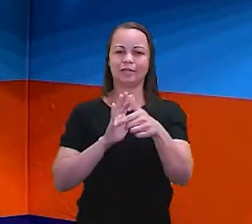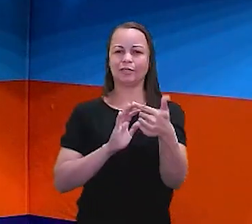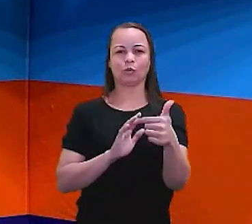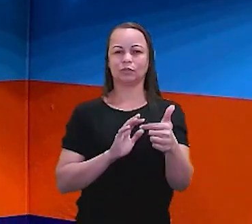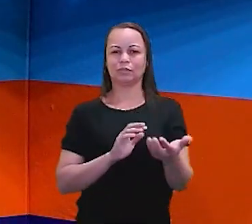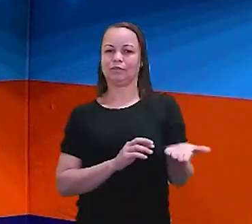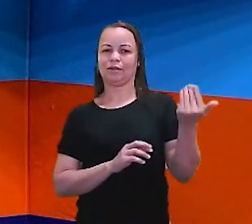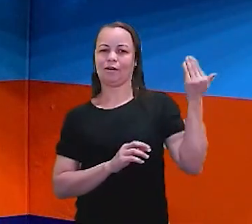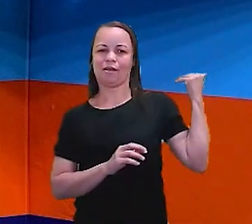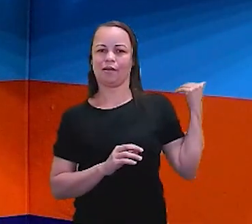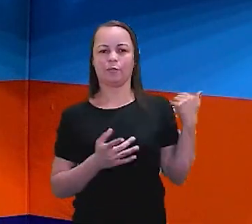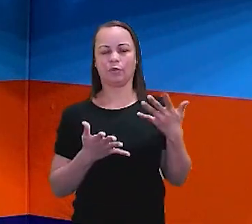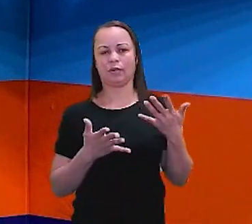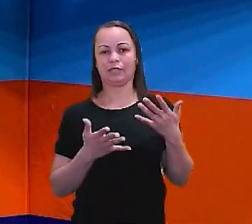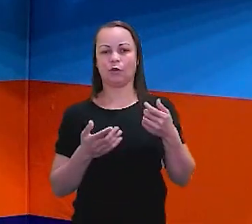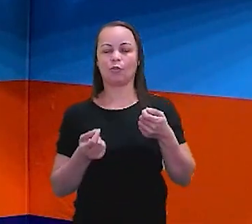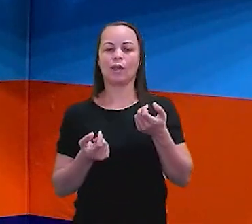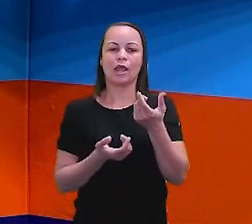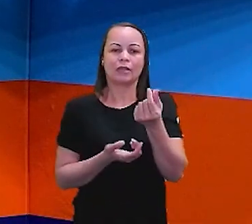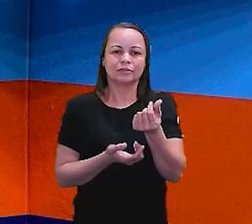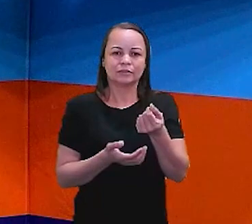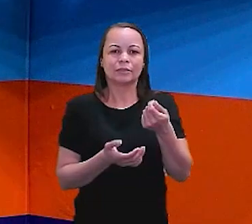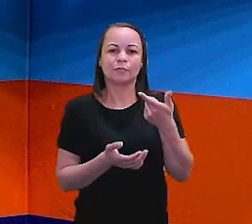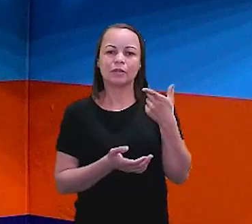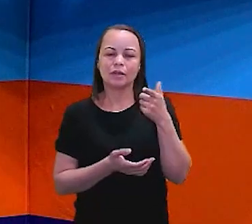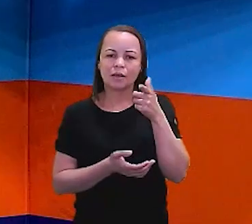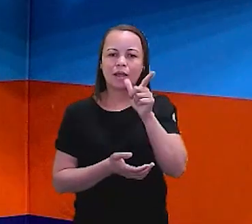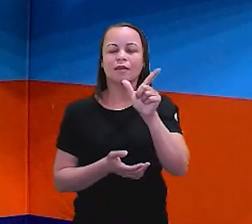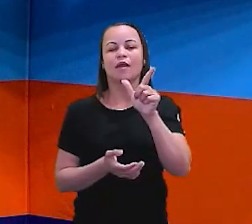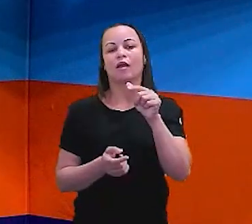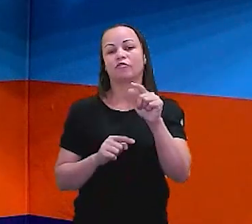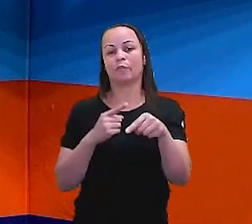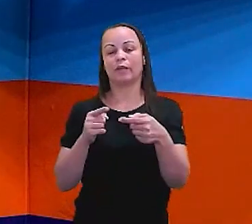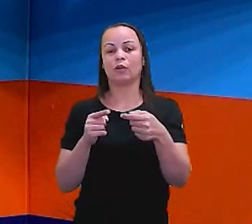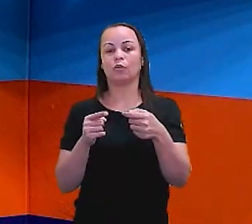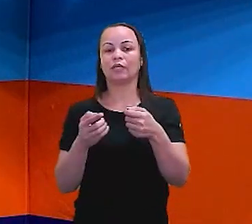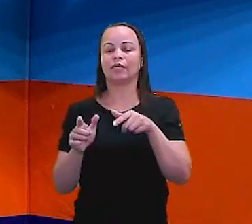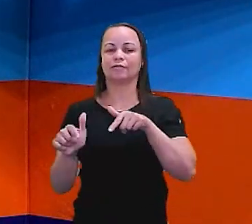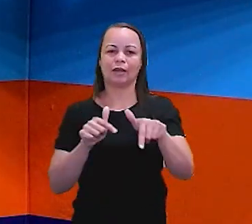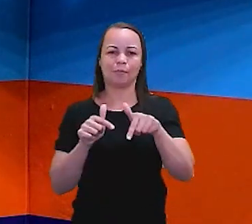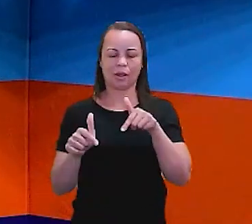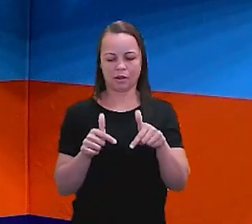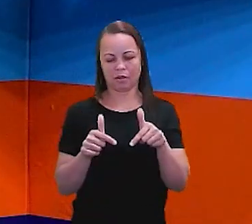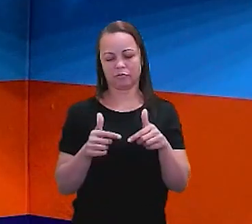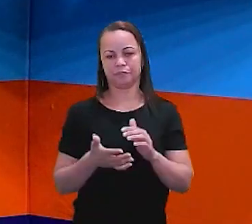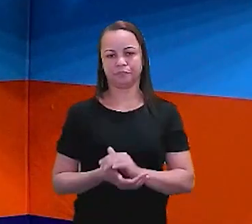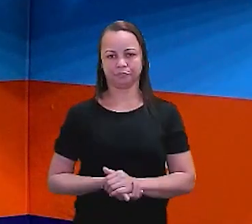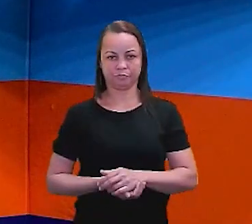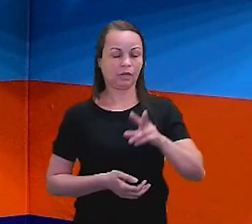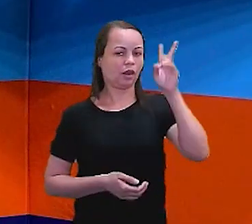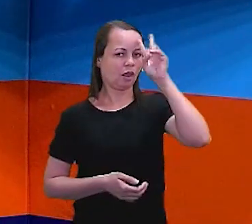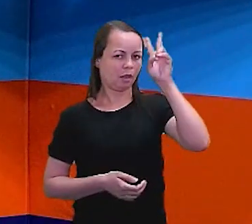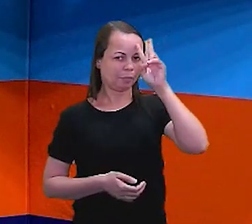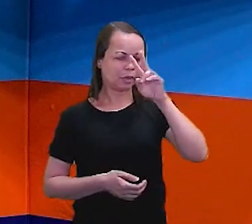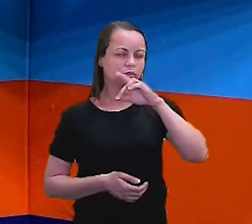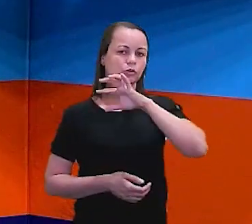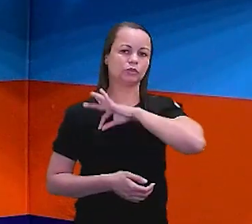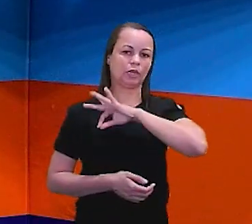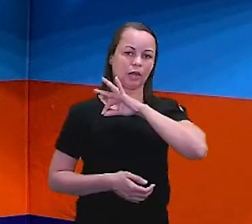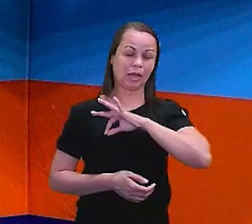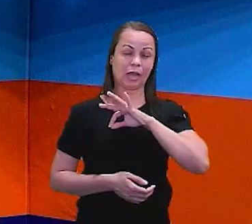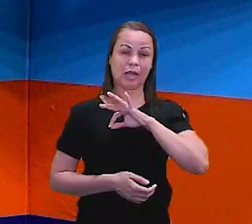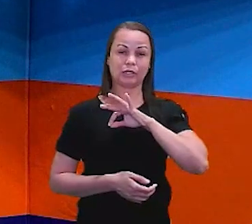Você recebia em proporção pelaquilo que você trabalhava. Para você, gente, lembrando que o salário naquela época